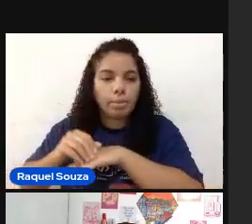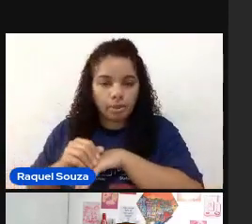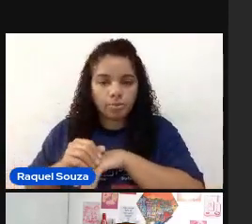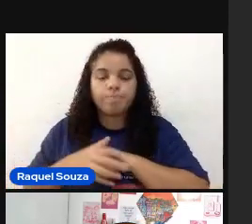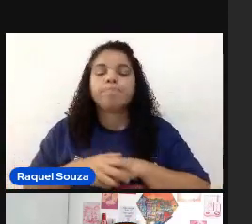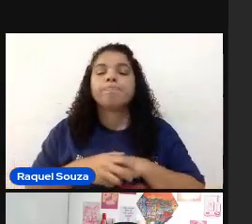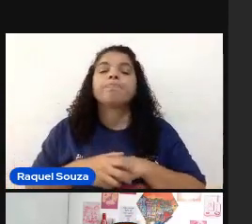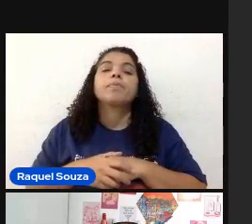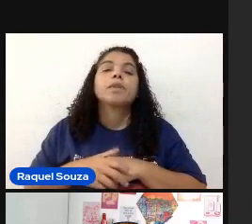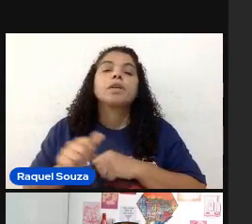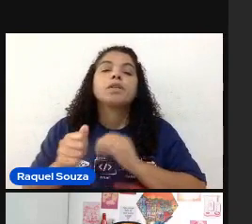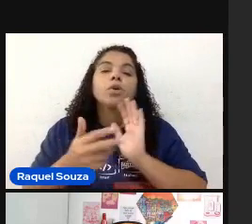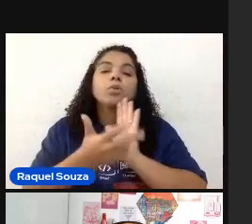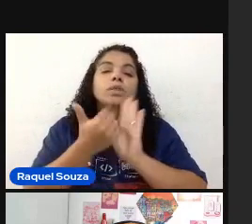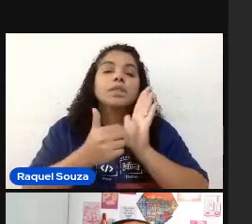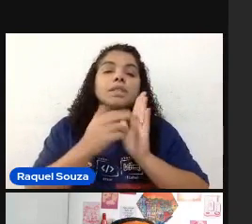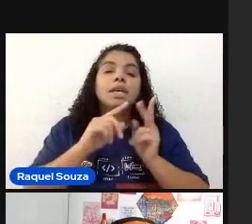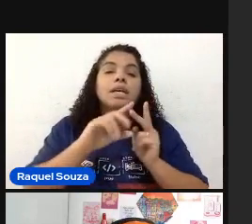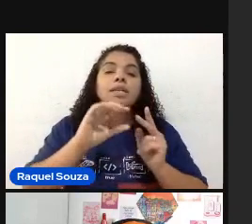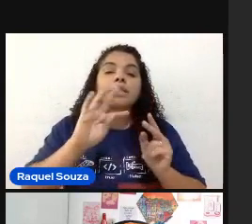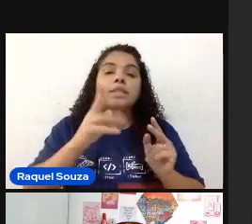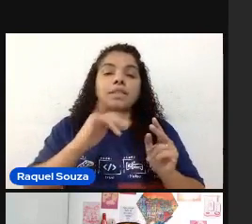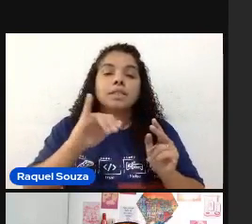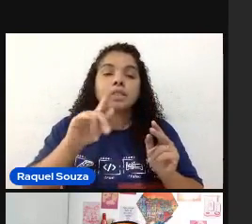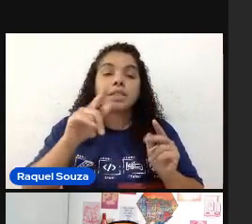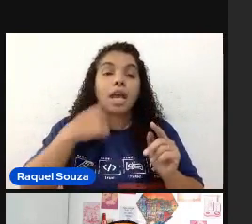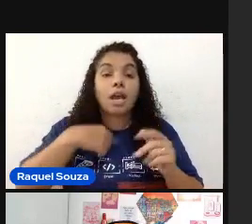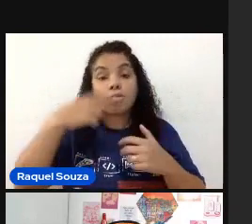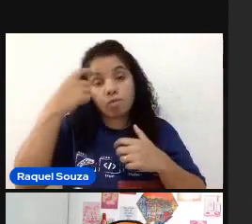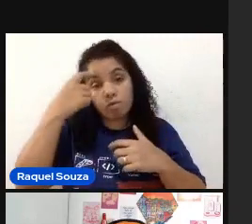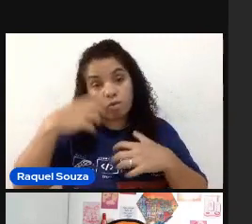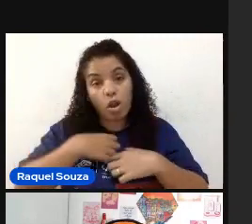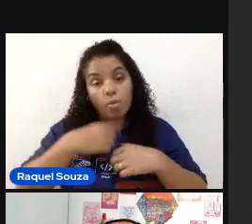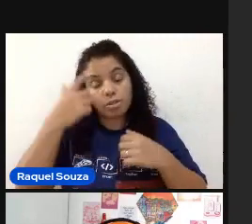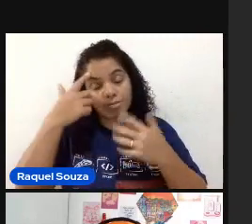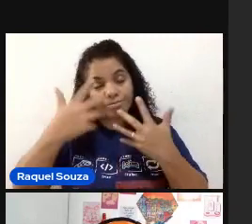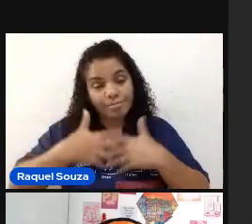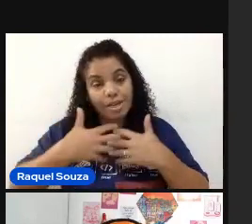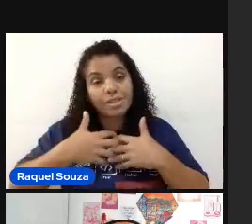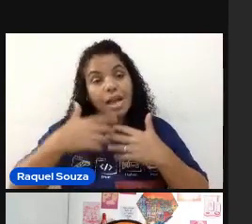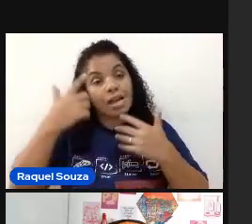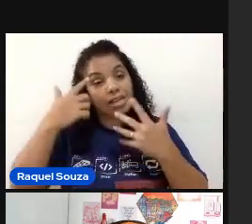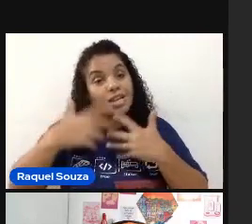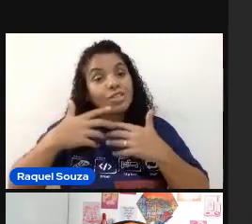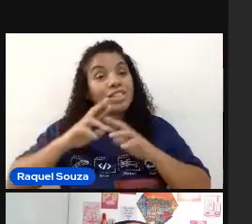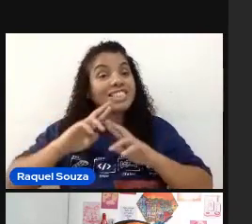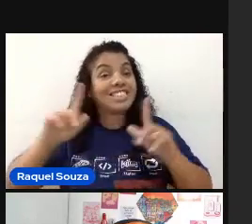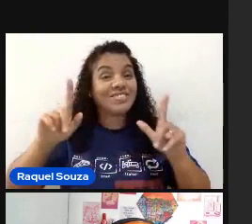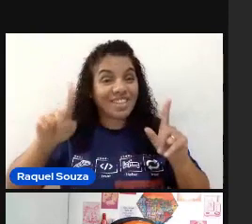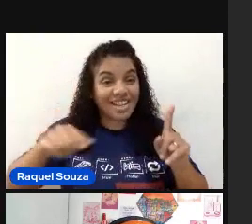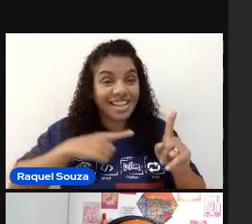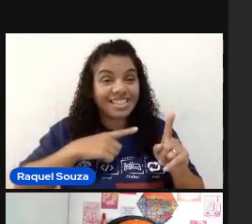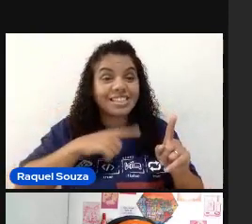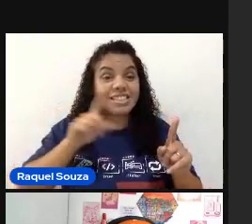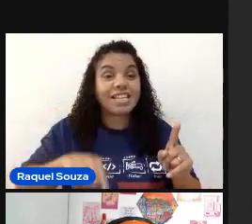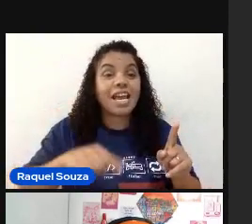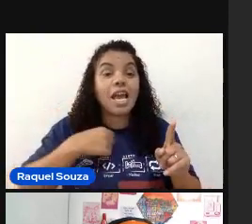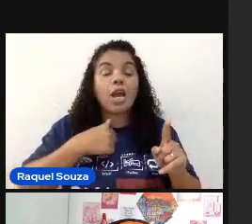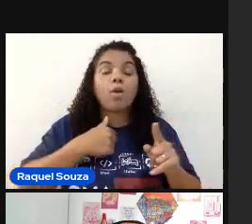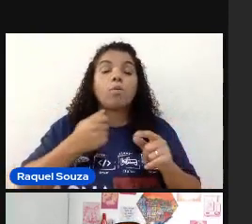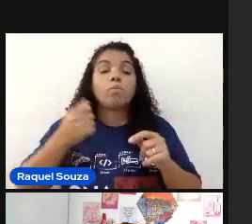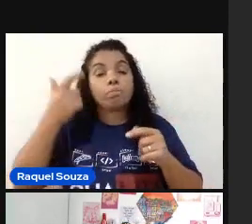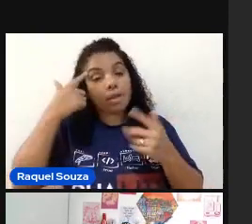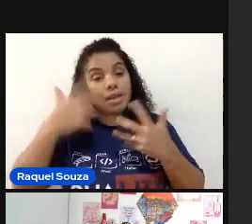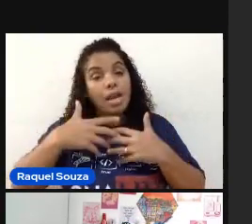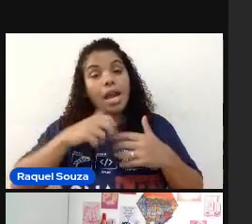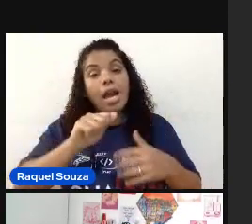O Design Thinking ele se refere aqui a maneiras de pensar que utilizam um tipo de raciocínio pouco convencional, que é o pensamento abdutivo. E aí,